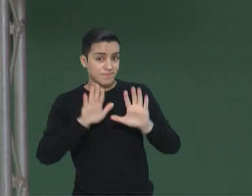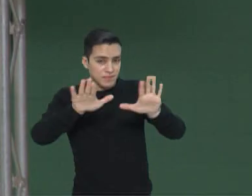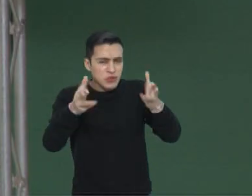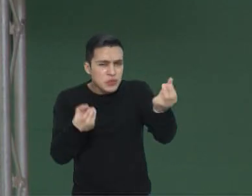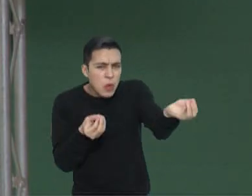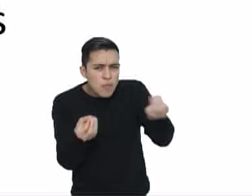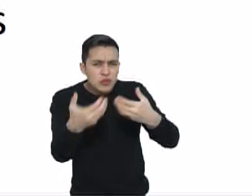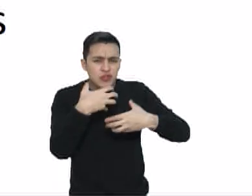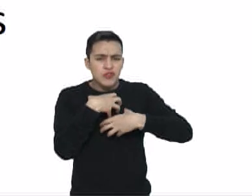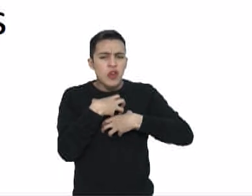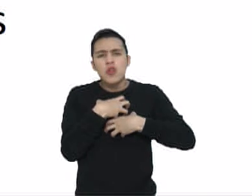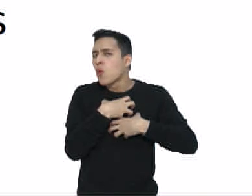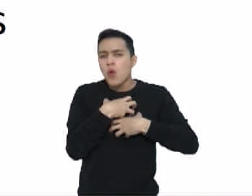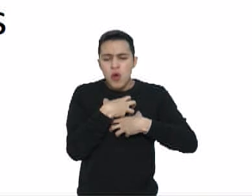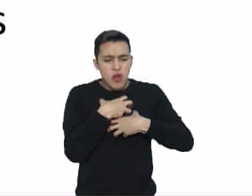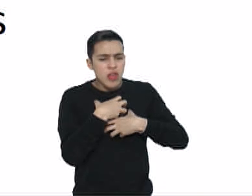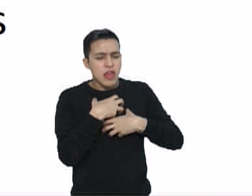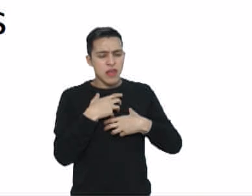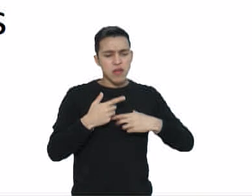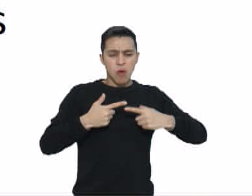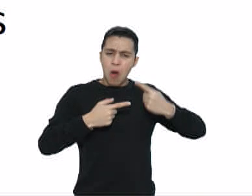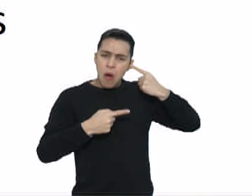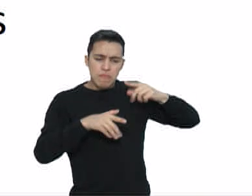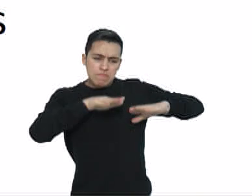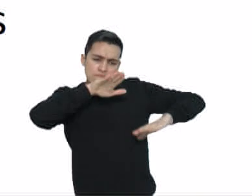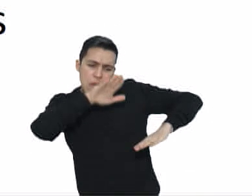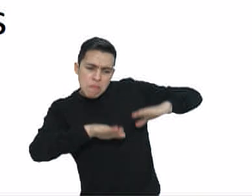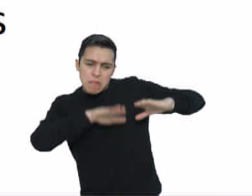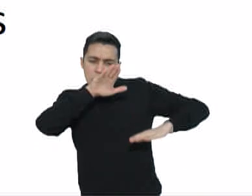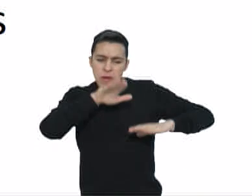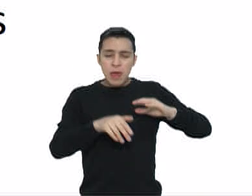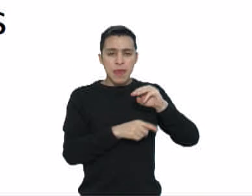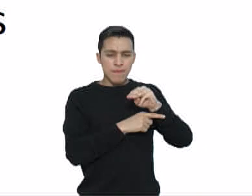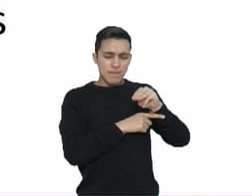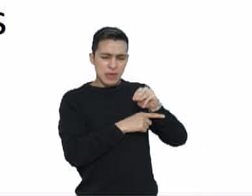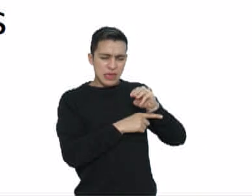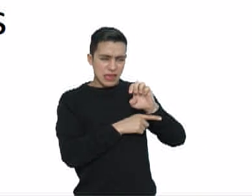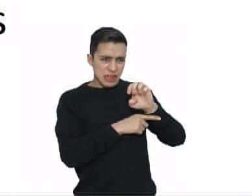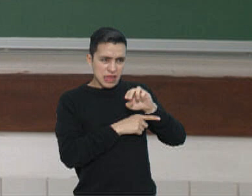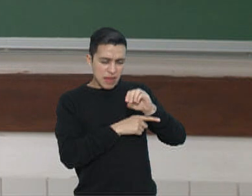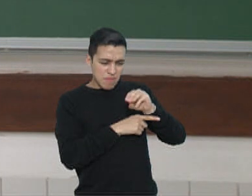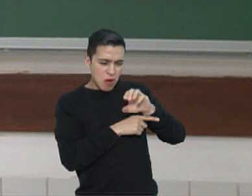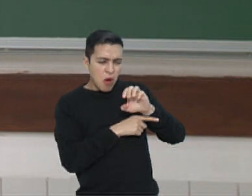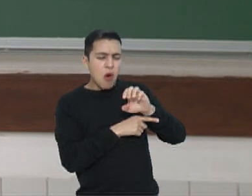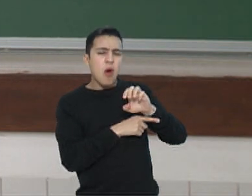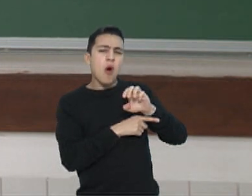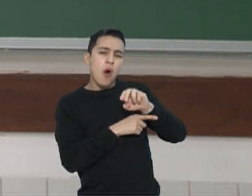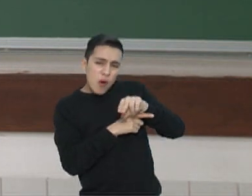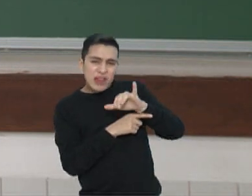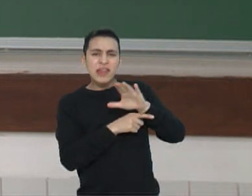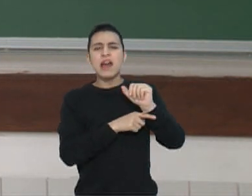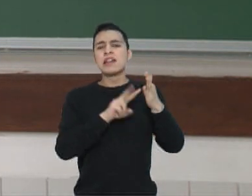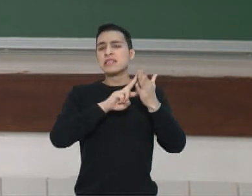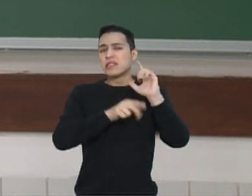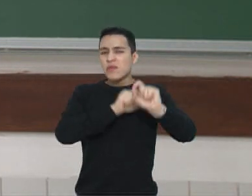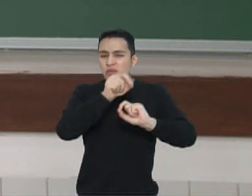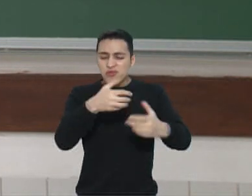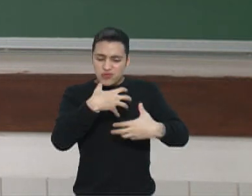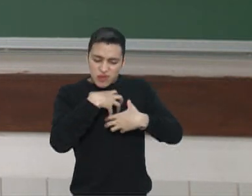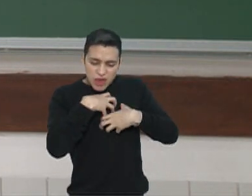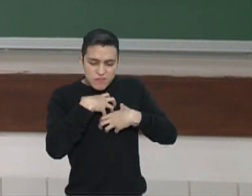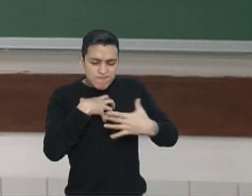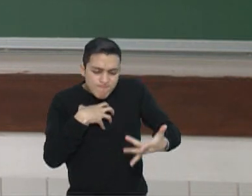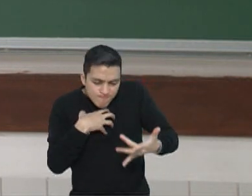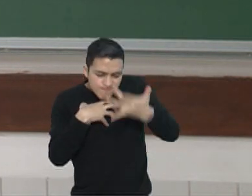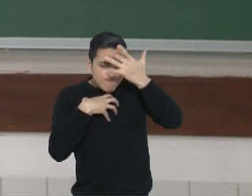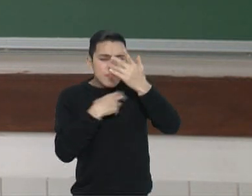de se vocalizar os sons percussivos, mnemônica. O que é a mnemônica? É a forma de memorizar o